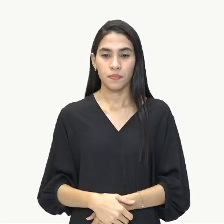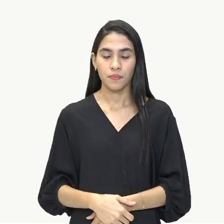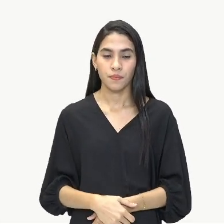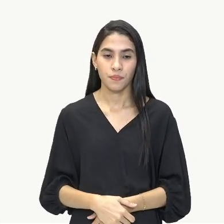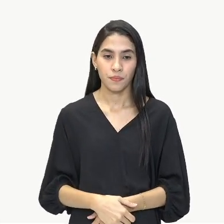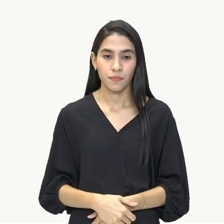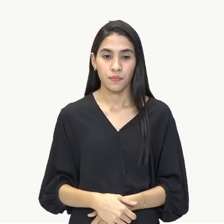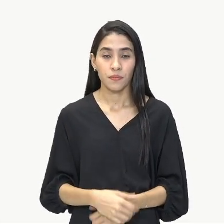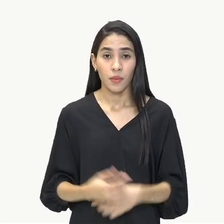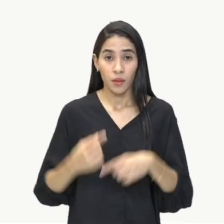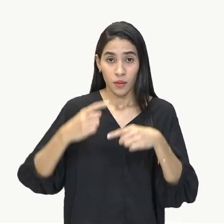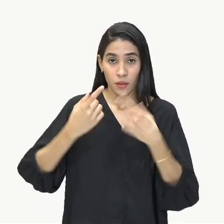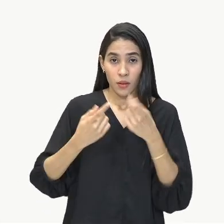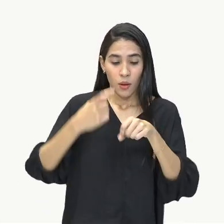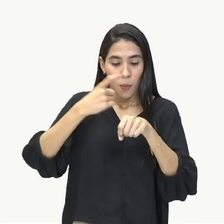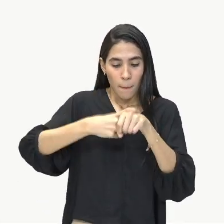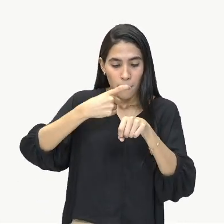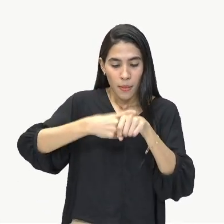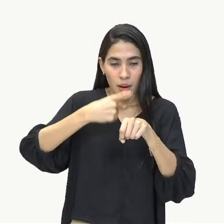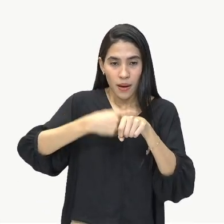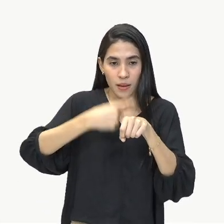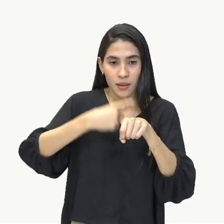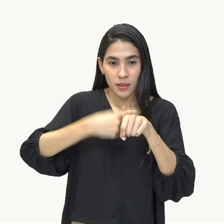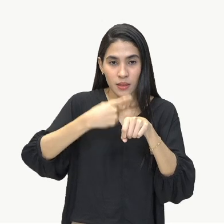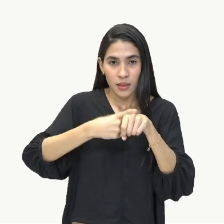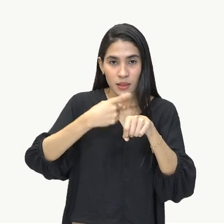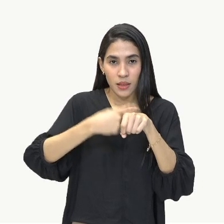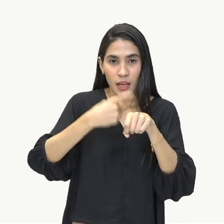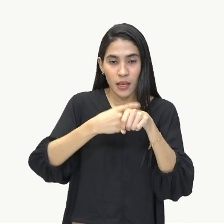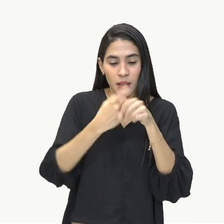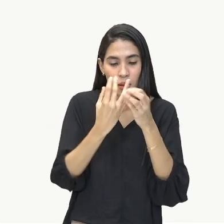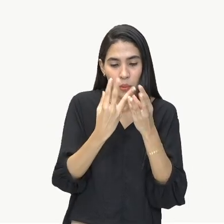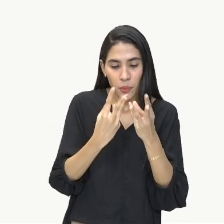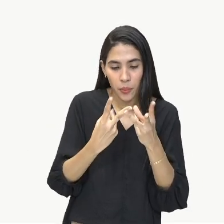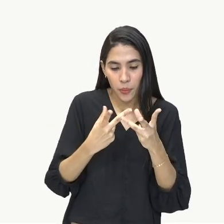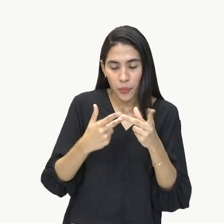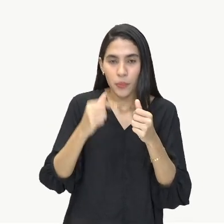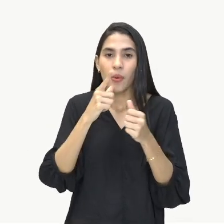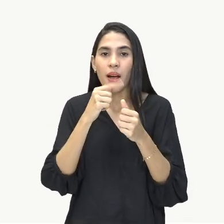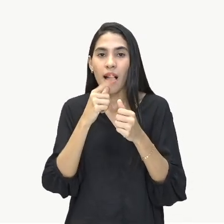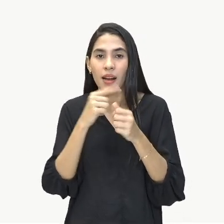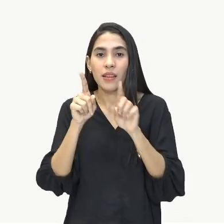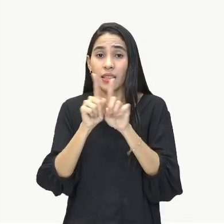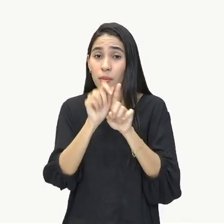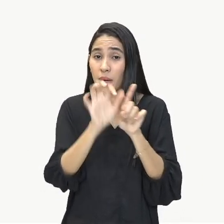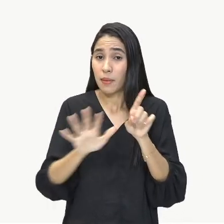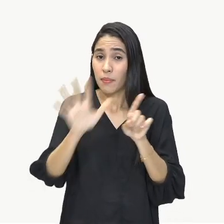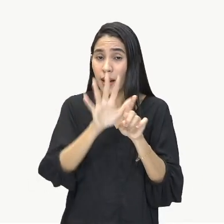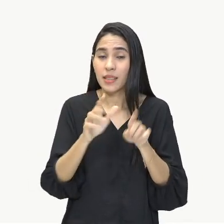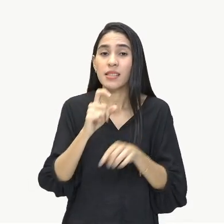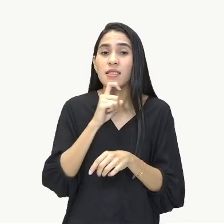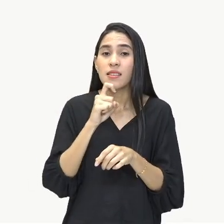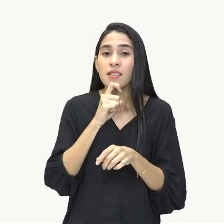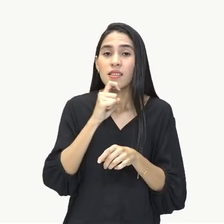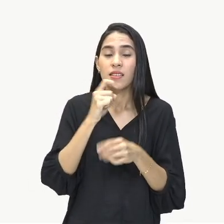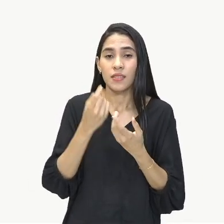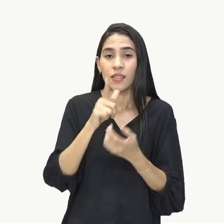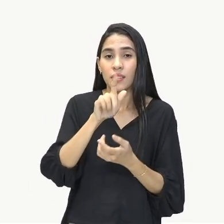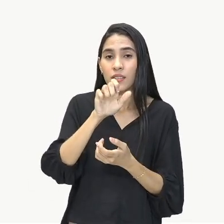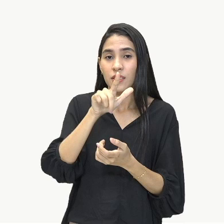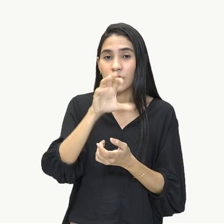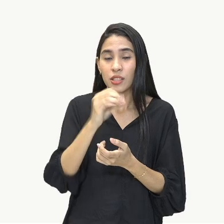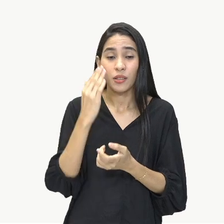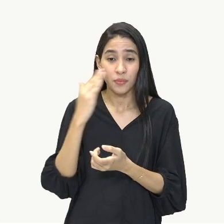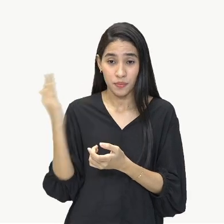uma matéria que está no estado sólido, ele passa para o estado líquido. Aí nós temos até uma imagem do gelo, né? Então a gente